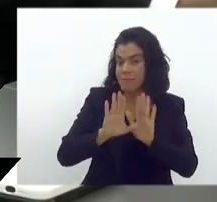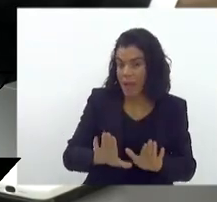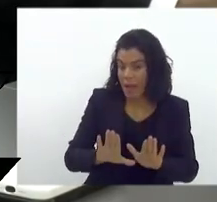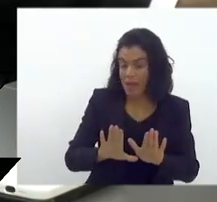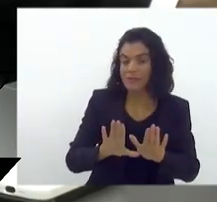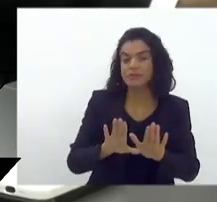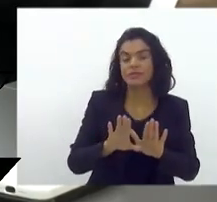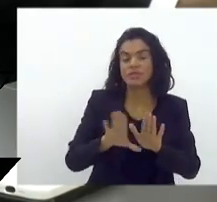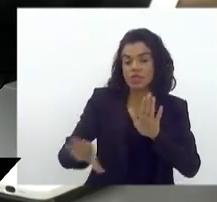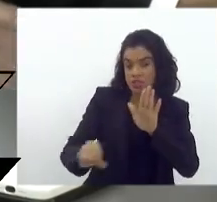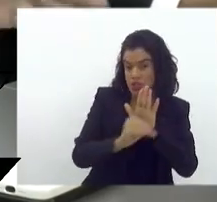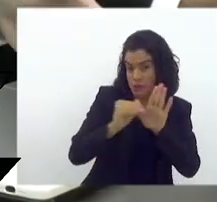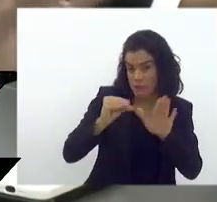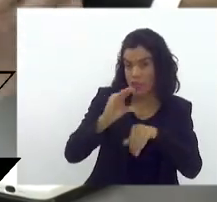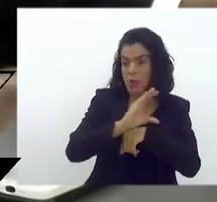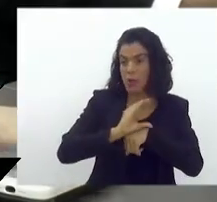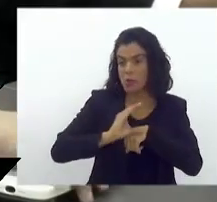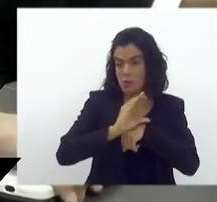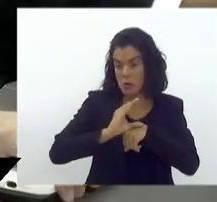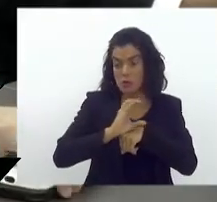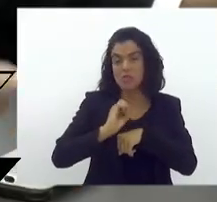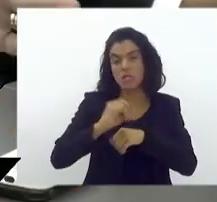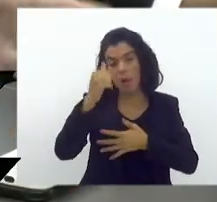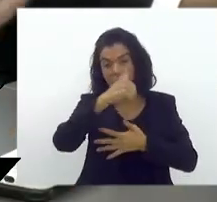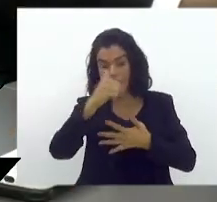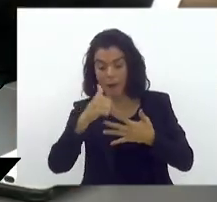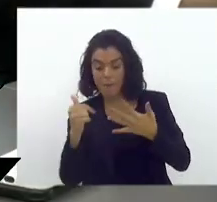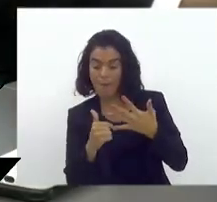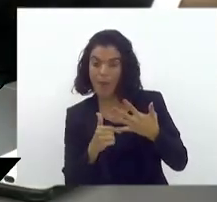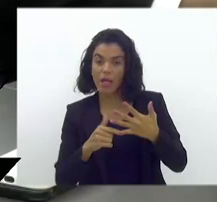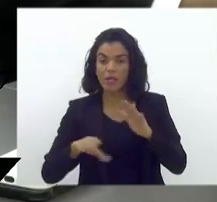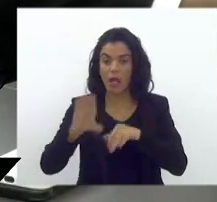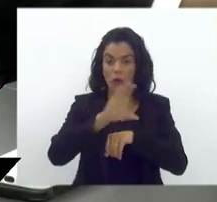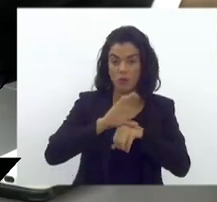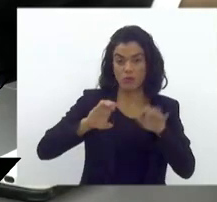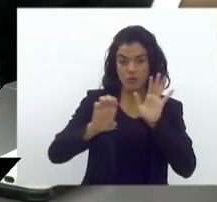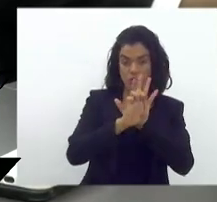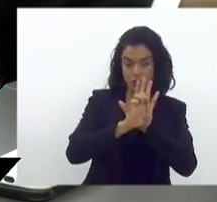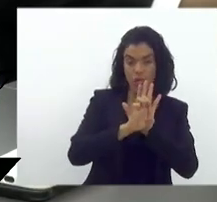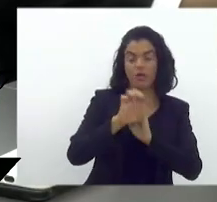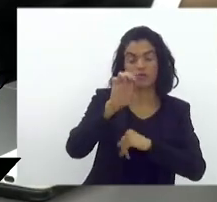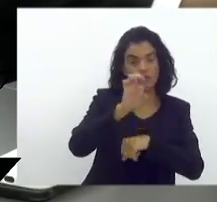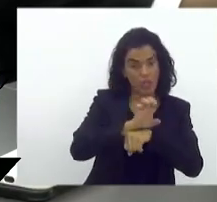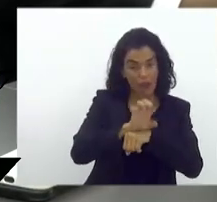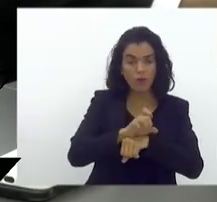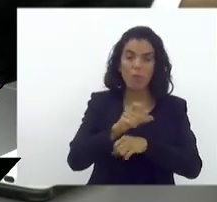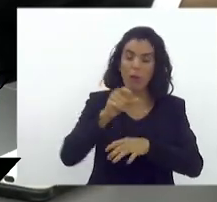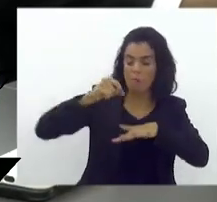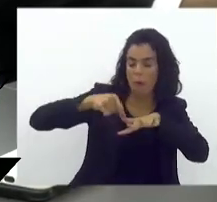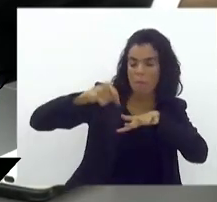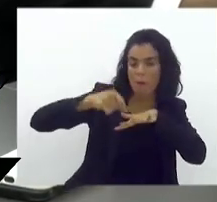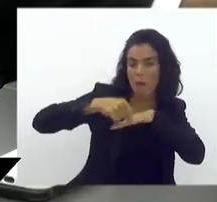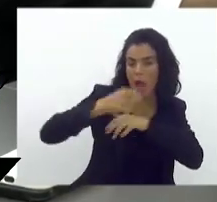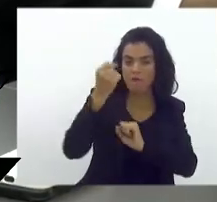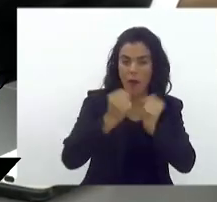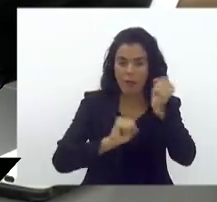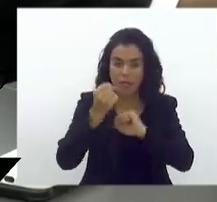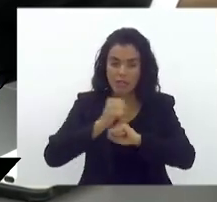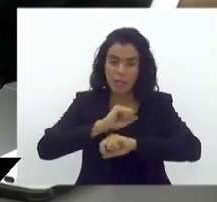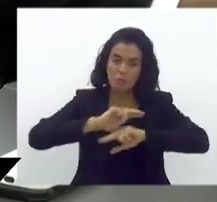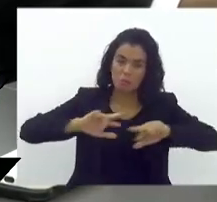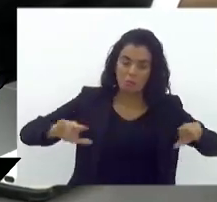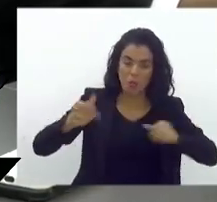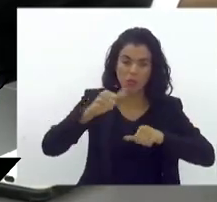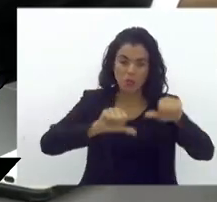de emenda constitucional, você estabelece critérios no âmbito da Constituição do Estado, bom, impondo restrições ao cultivo, plantio, fabricação de qualquer produto